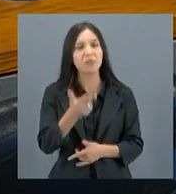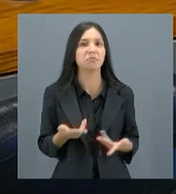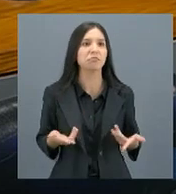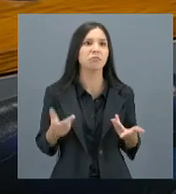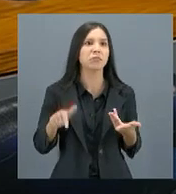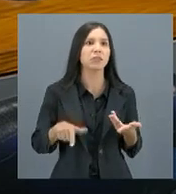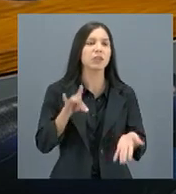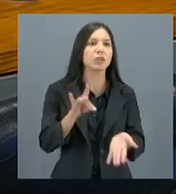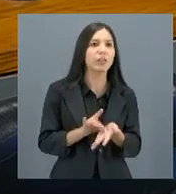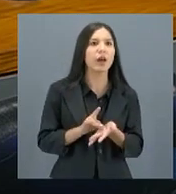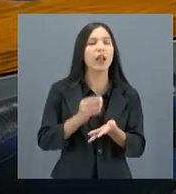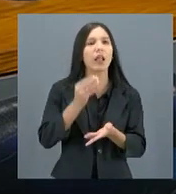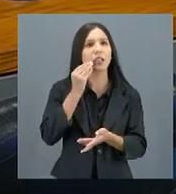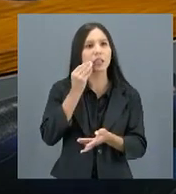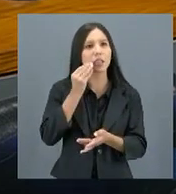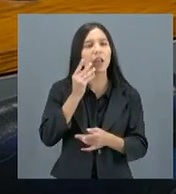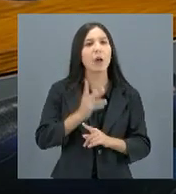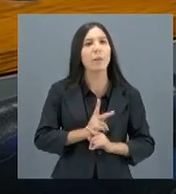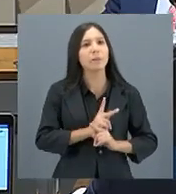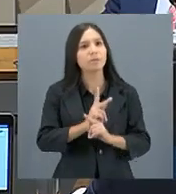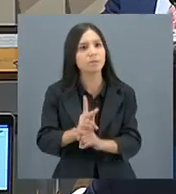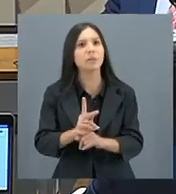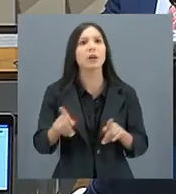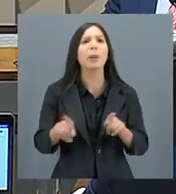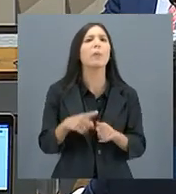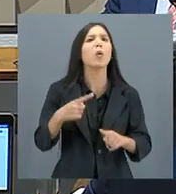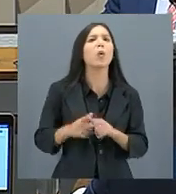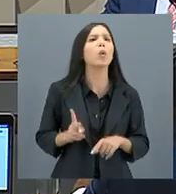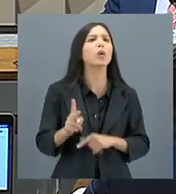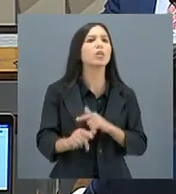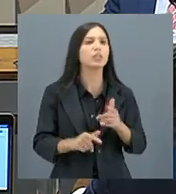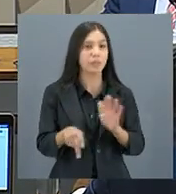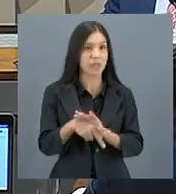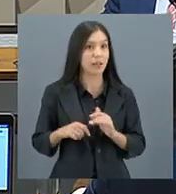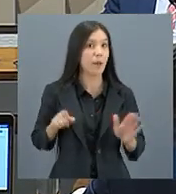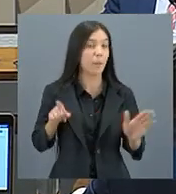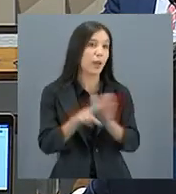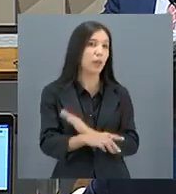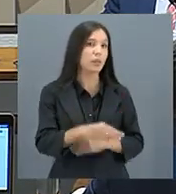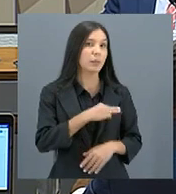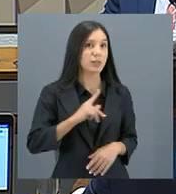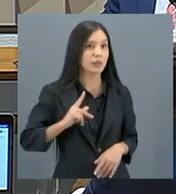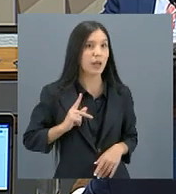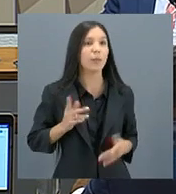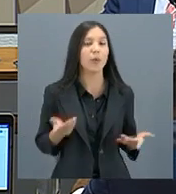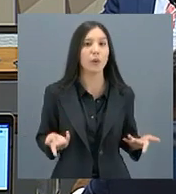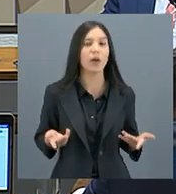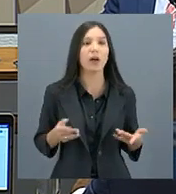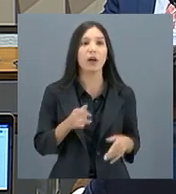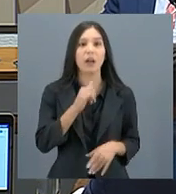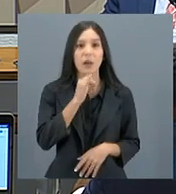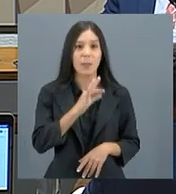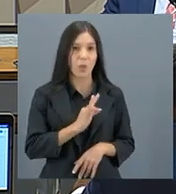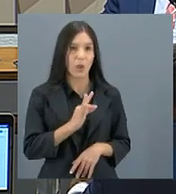exímio, buscando... Foi exímio, mas por que não teve sequência? Pois é, aí a gente tem que perguntar ao Ministério Público. Não, a gente tem que perguntar para a tem que Veja perguntar também. à polícia,